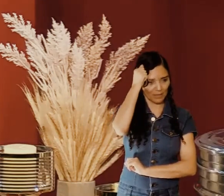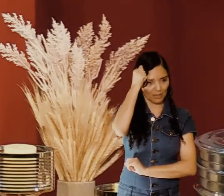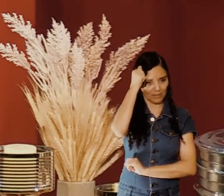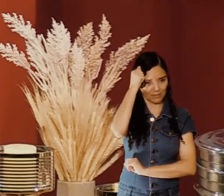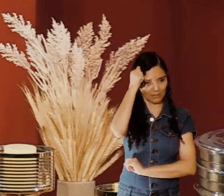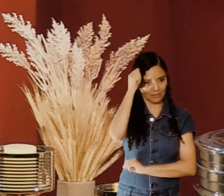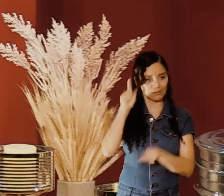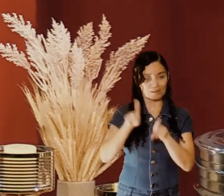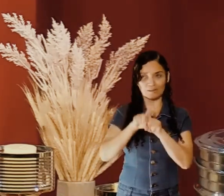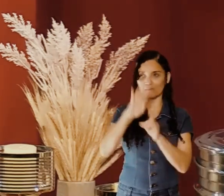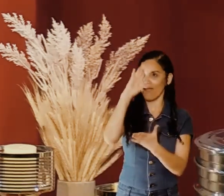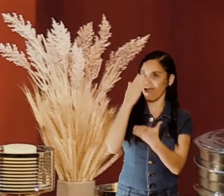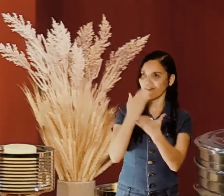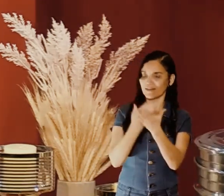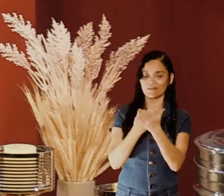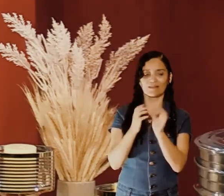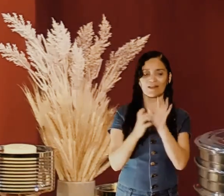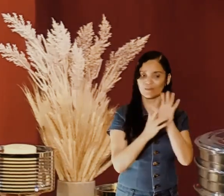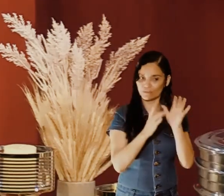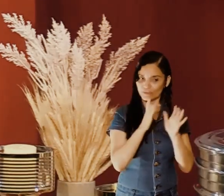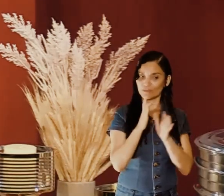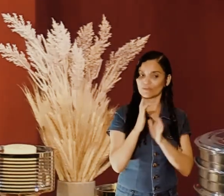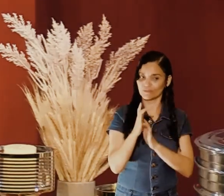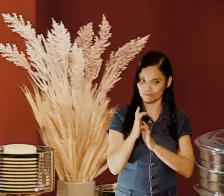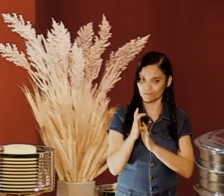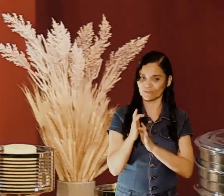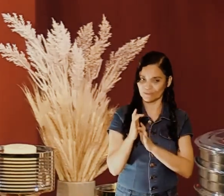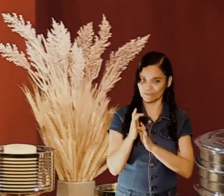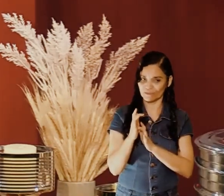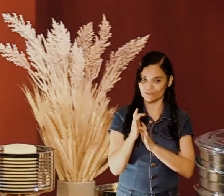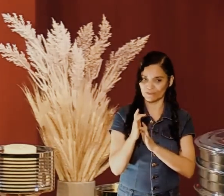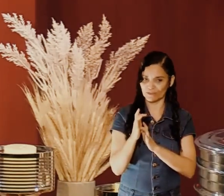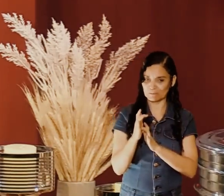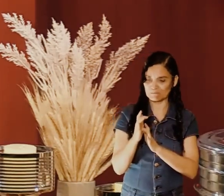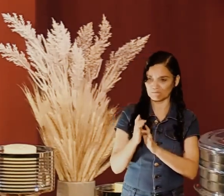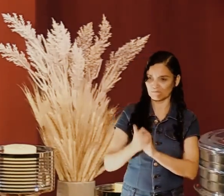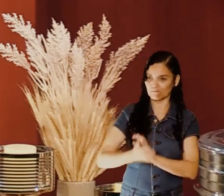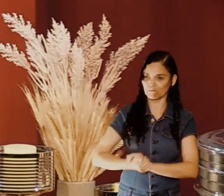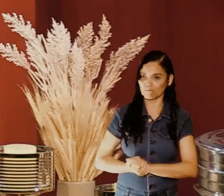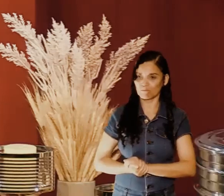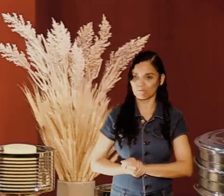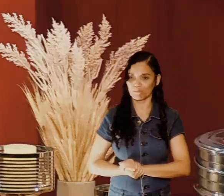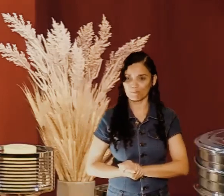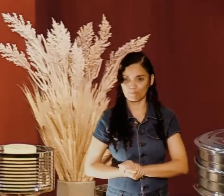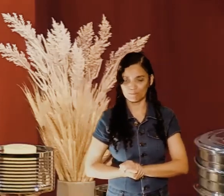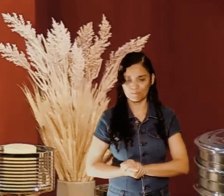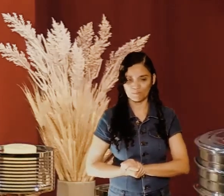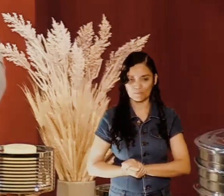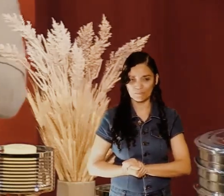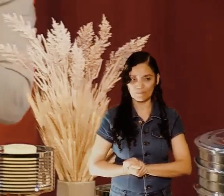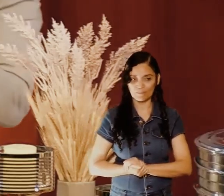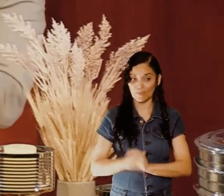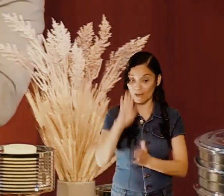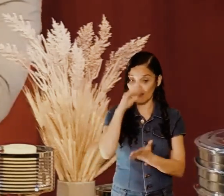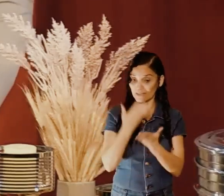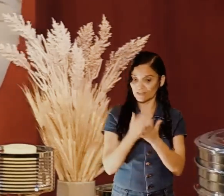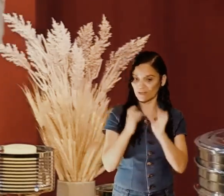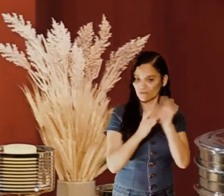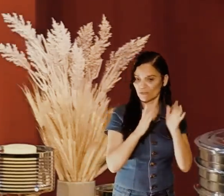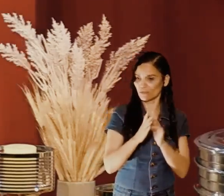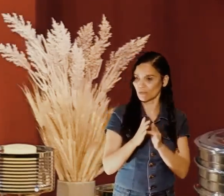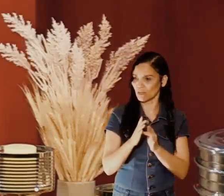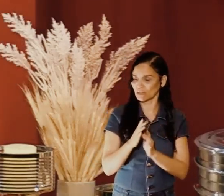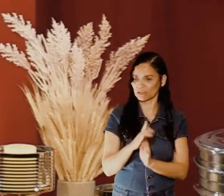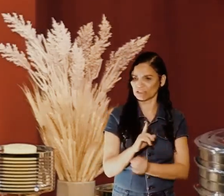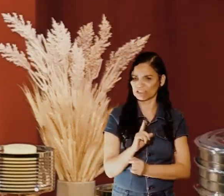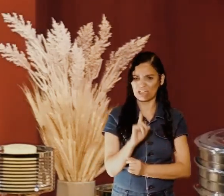elas sejam derrotadas pela luz de Jesus, o Messias de Deus. Nós não viemos aqui pregar